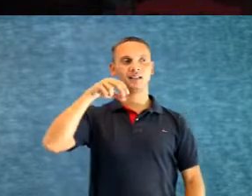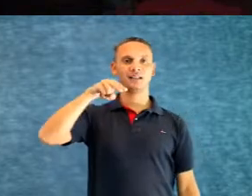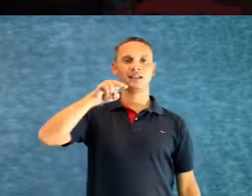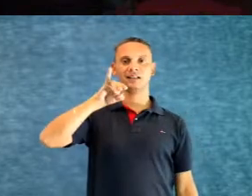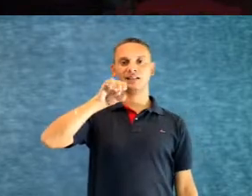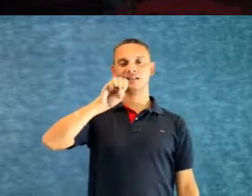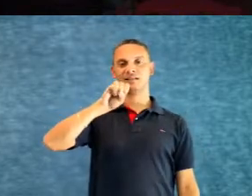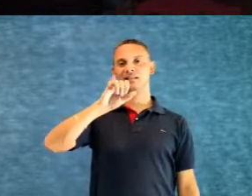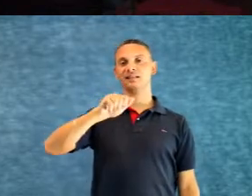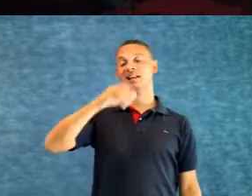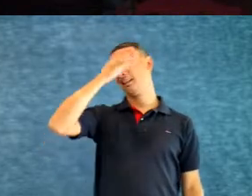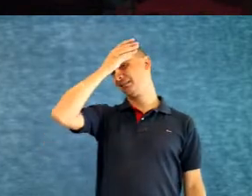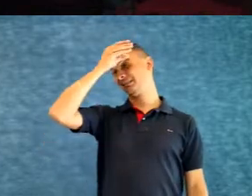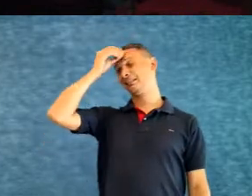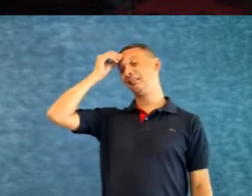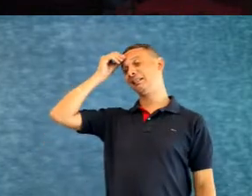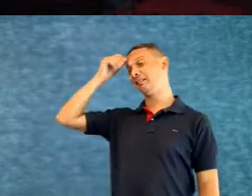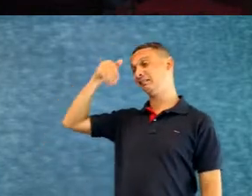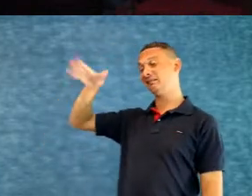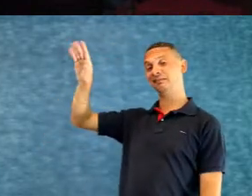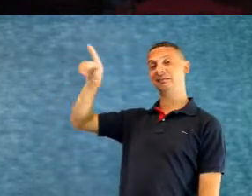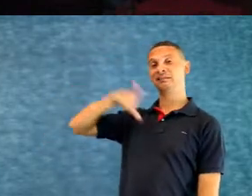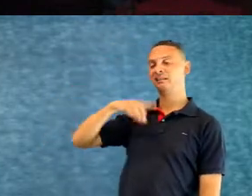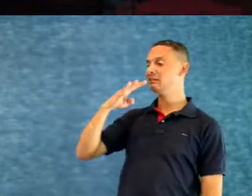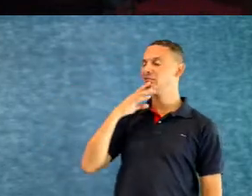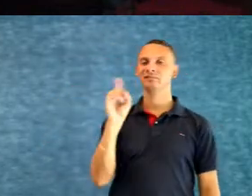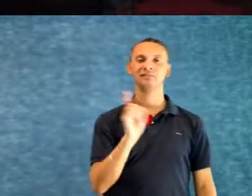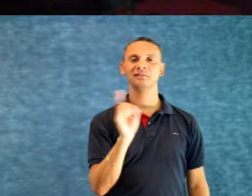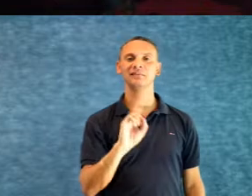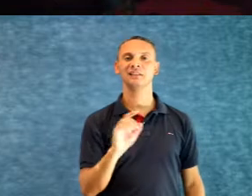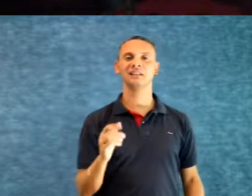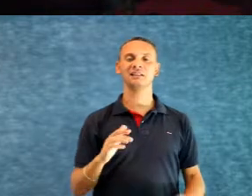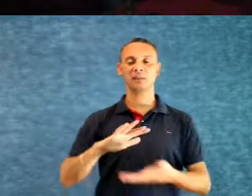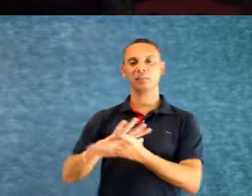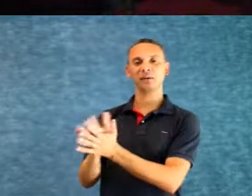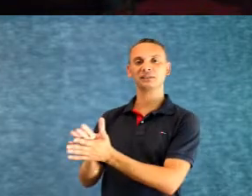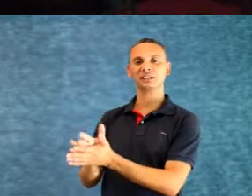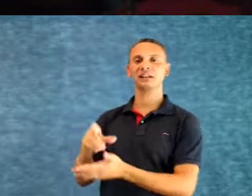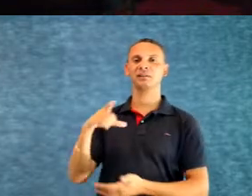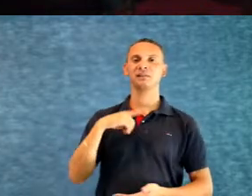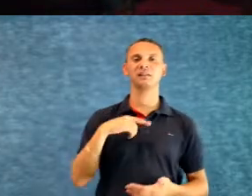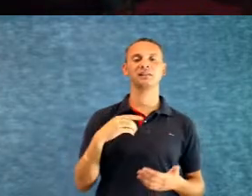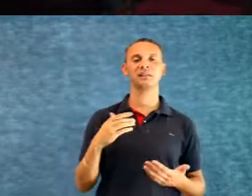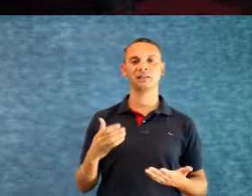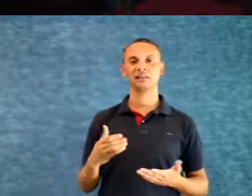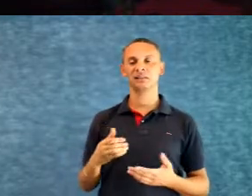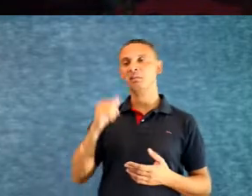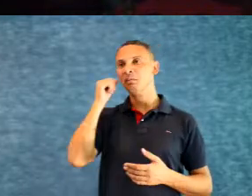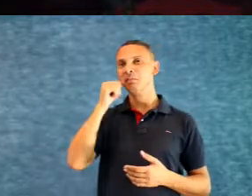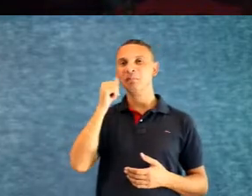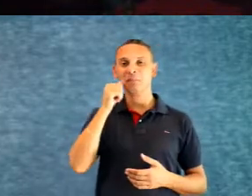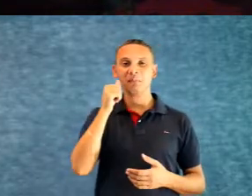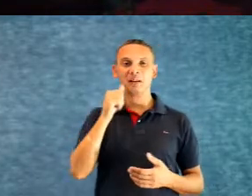no Rio de Janeiro, não volta mais à Europa. A menina vem essa vez só, a Lívia